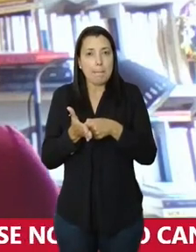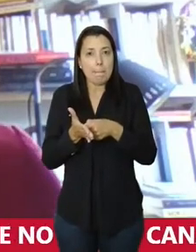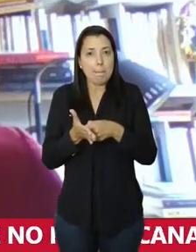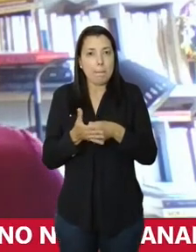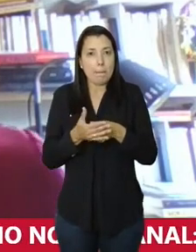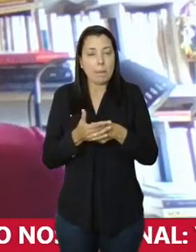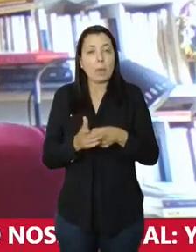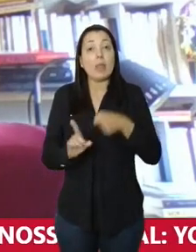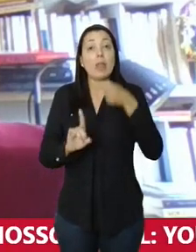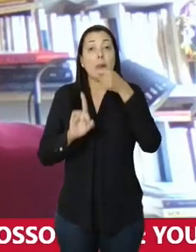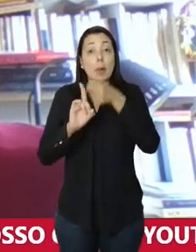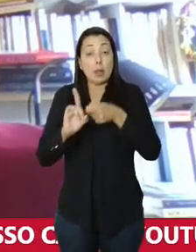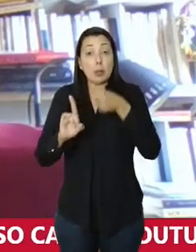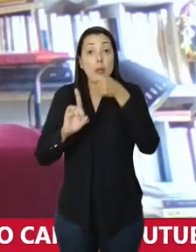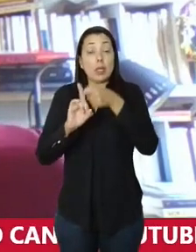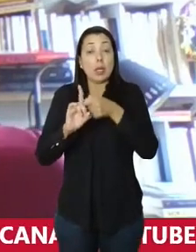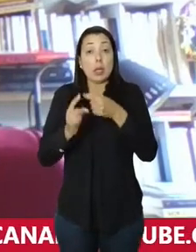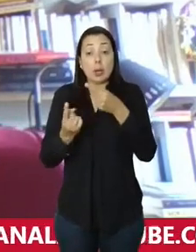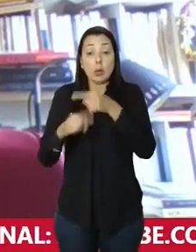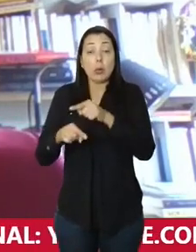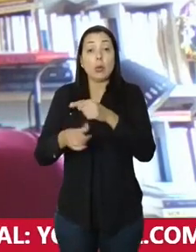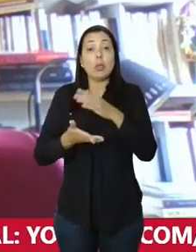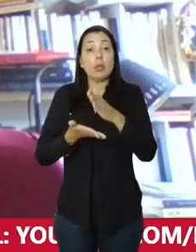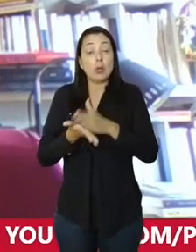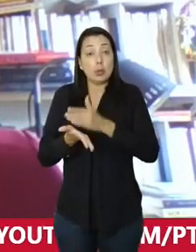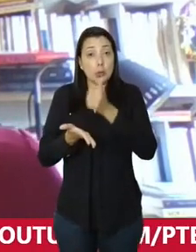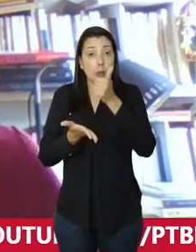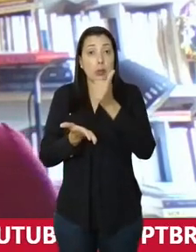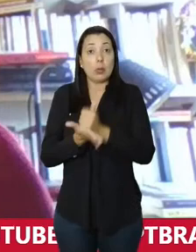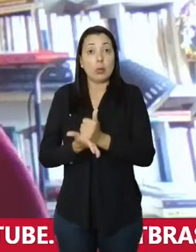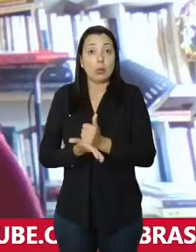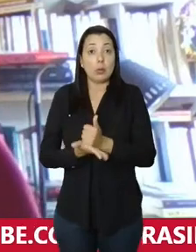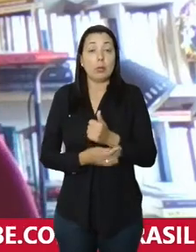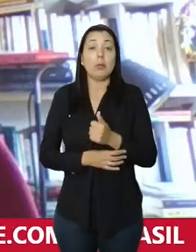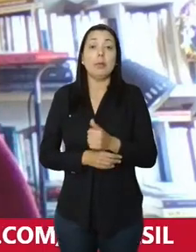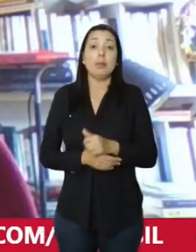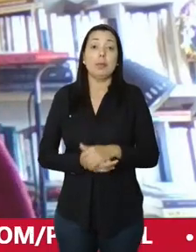a lutar contra o golpe